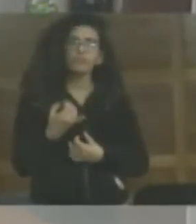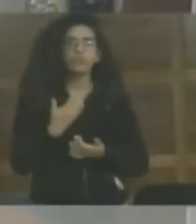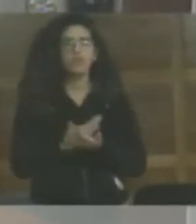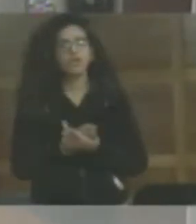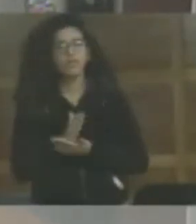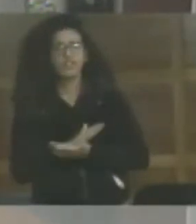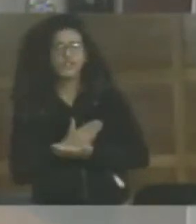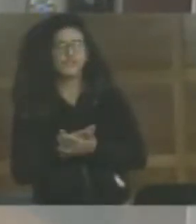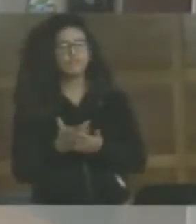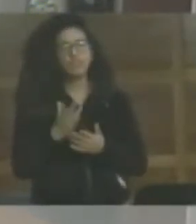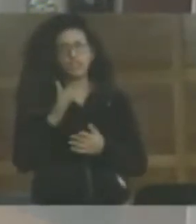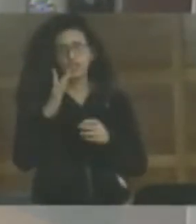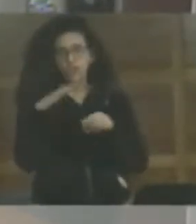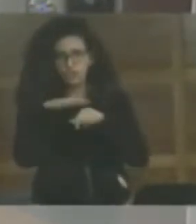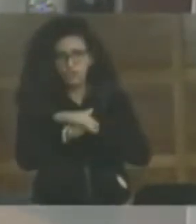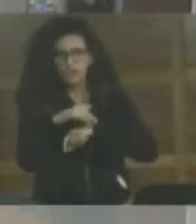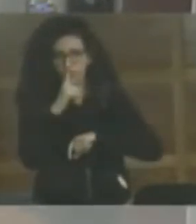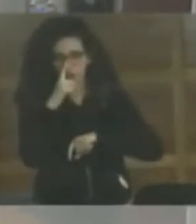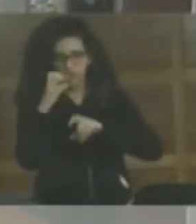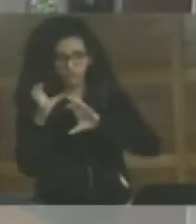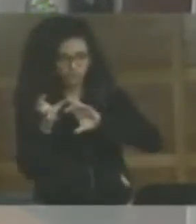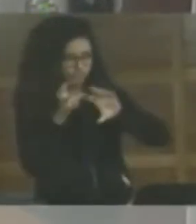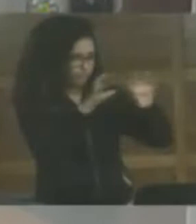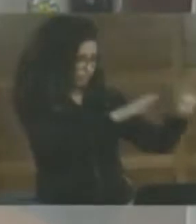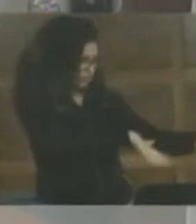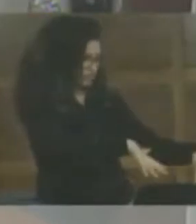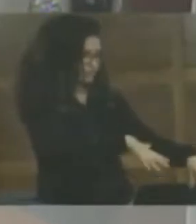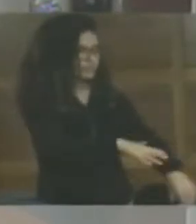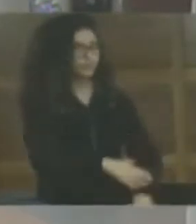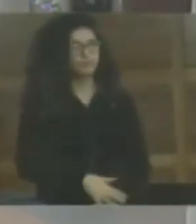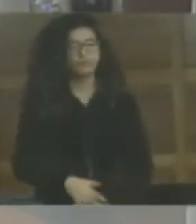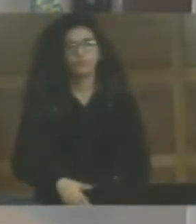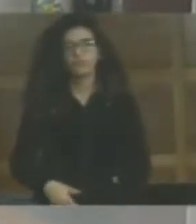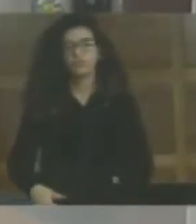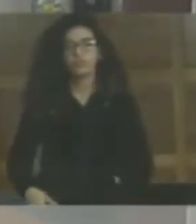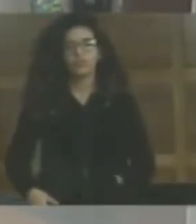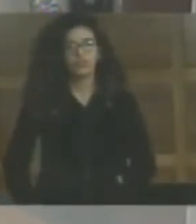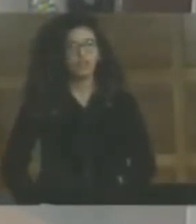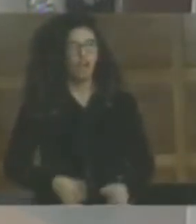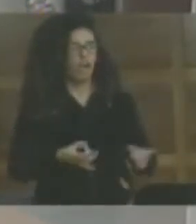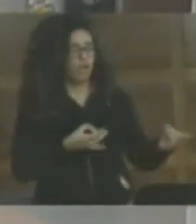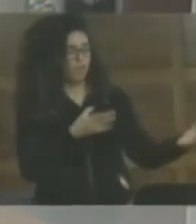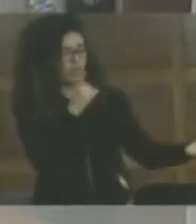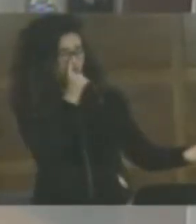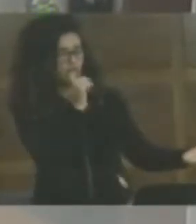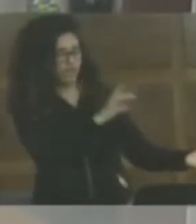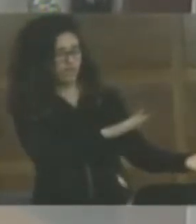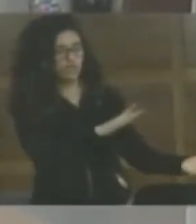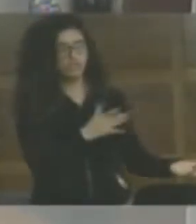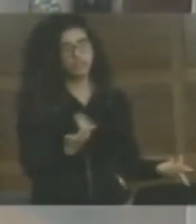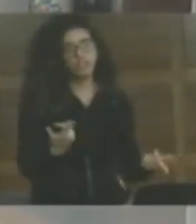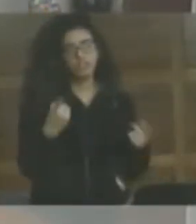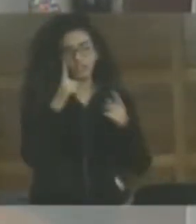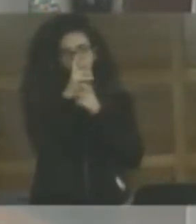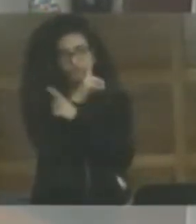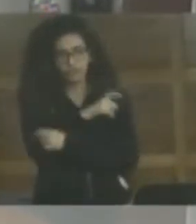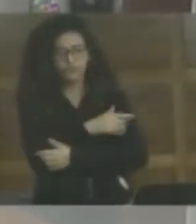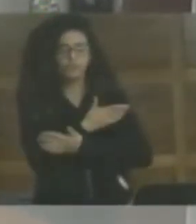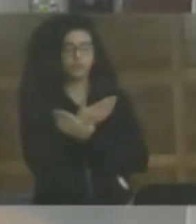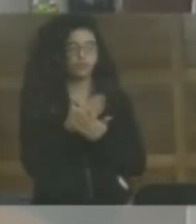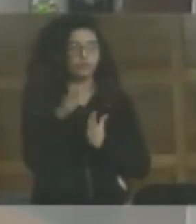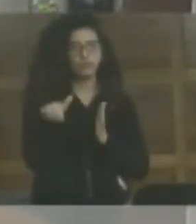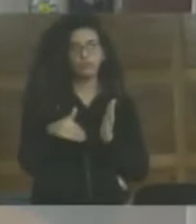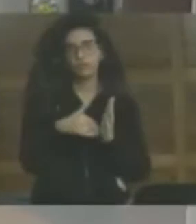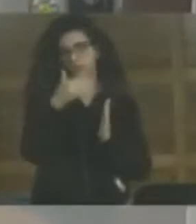na surdina, na noite, e vai lá e tenta, né, se livrar desse entulho, trazendo dificuldade para todos.